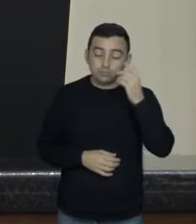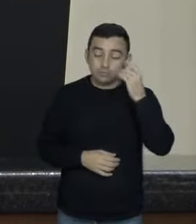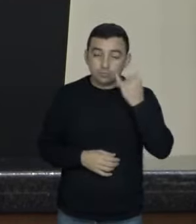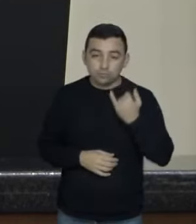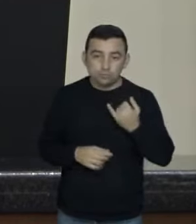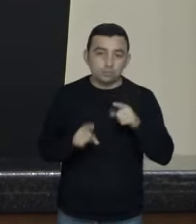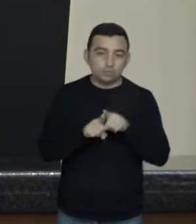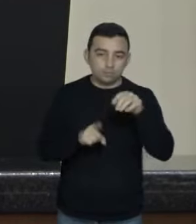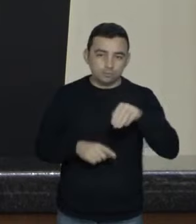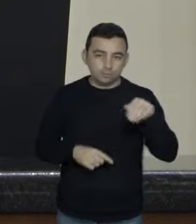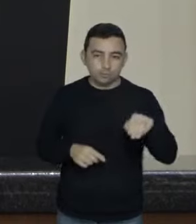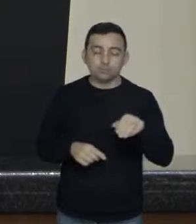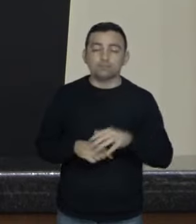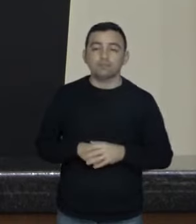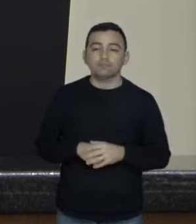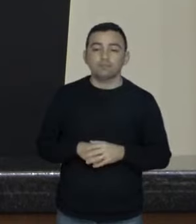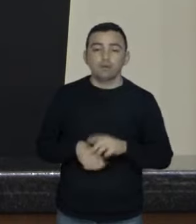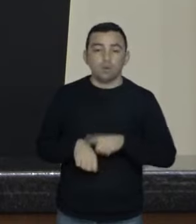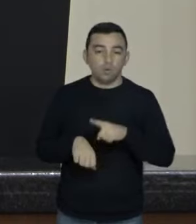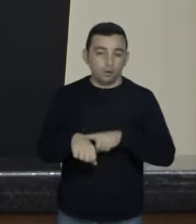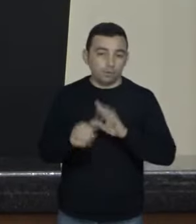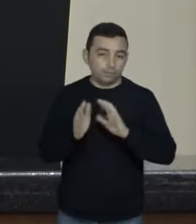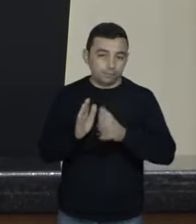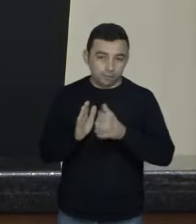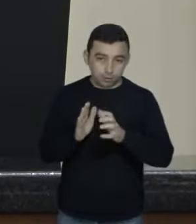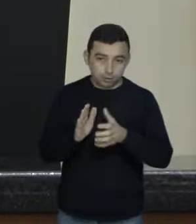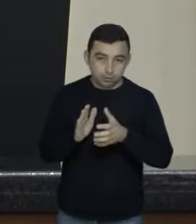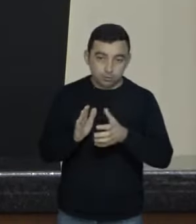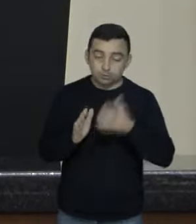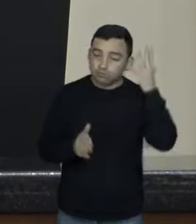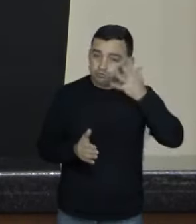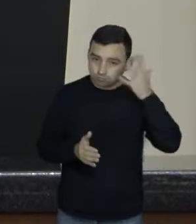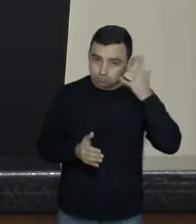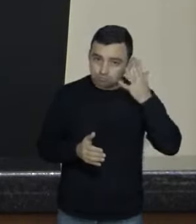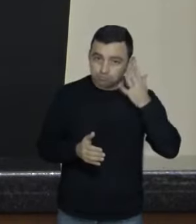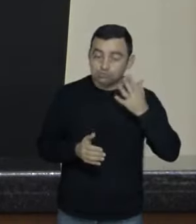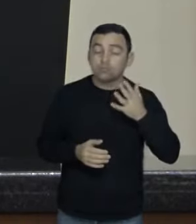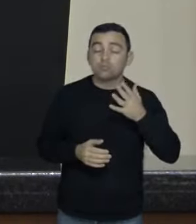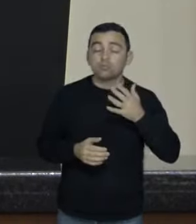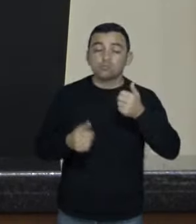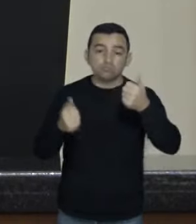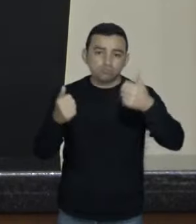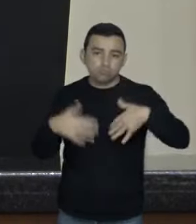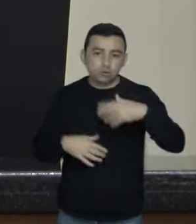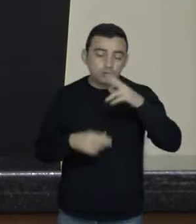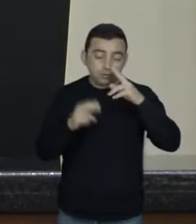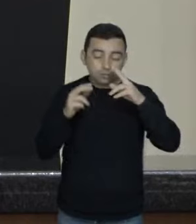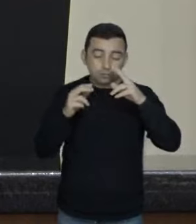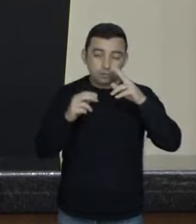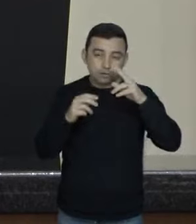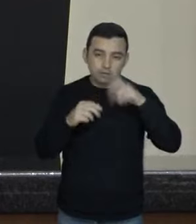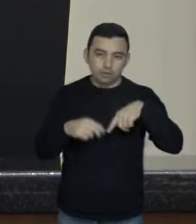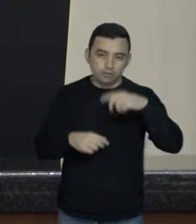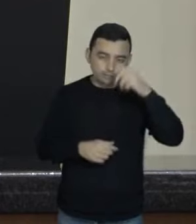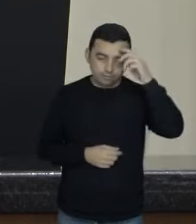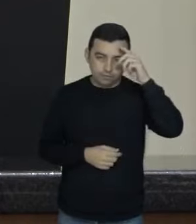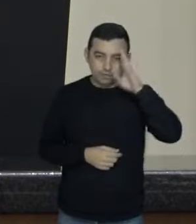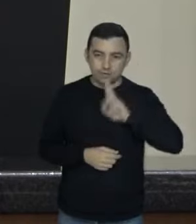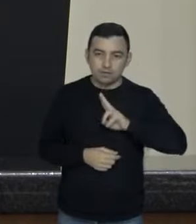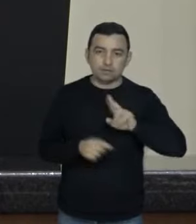Mota grande expediente neste horário de sinal dos partidos políticos fizeram uso da palavra senhores Deputado ivanates pele